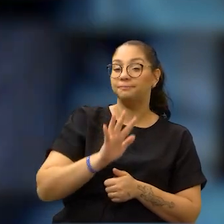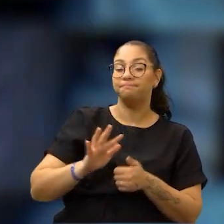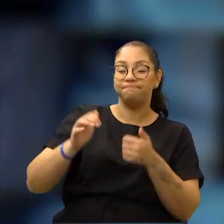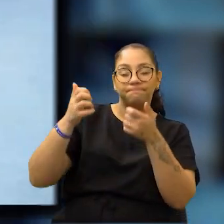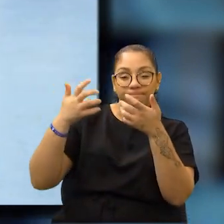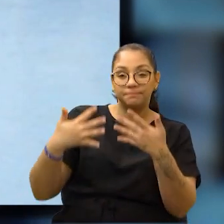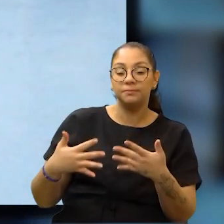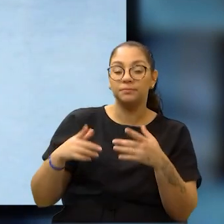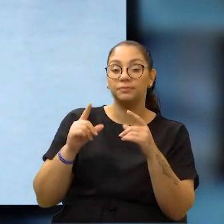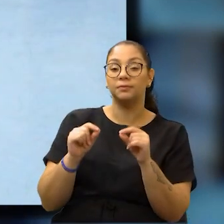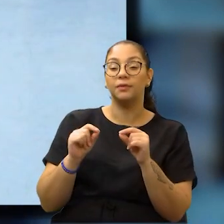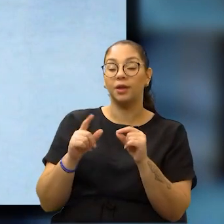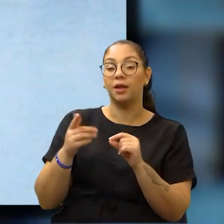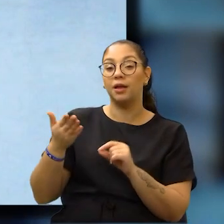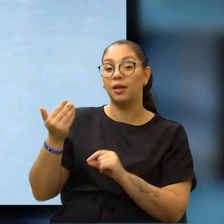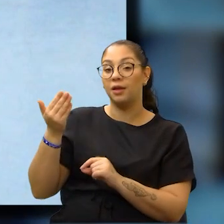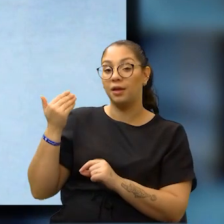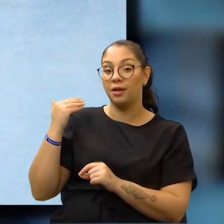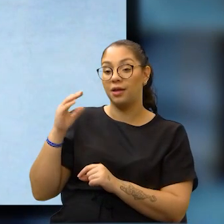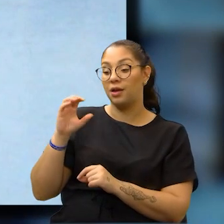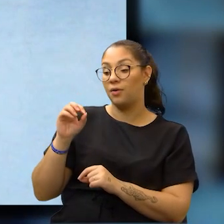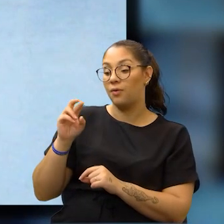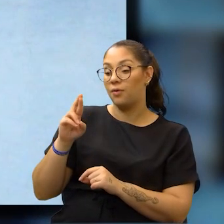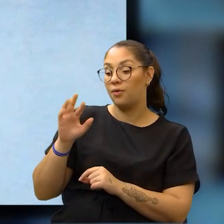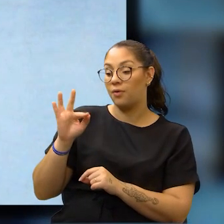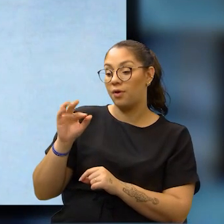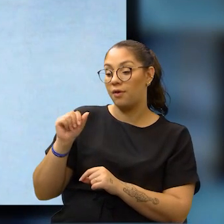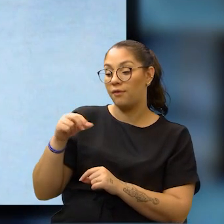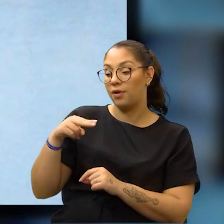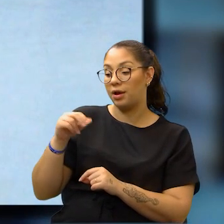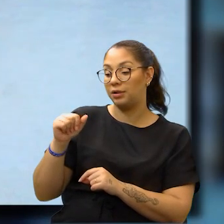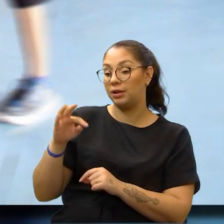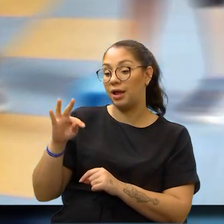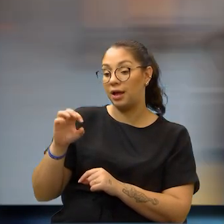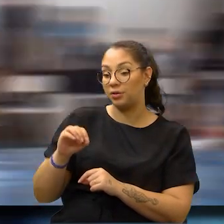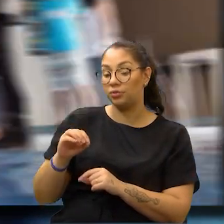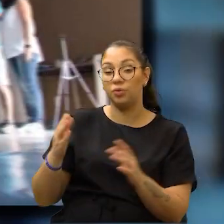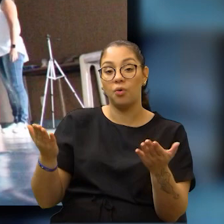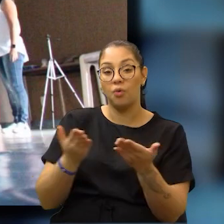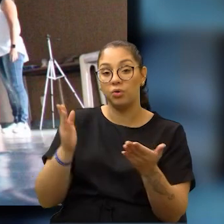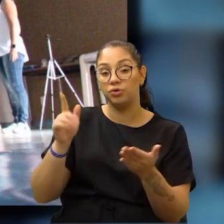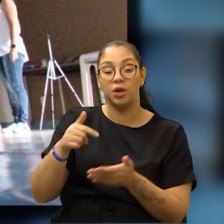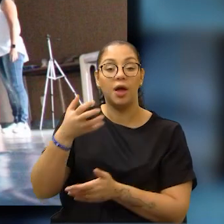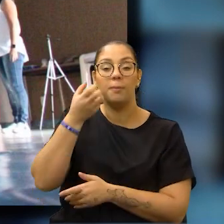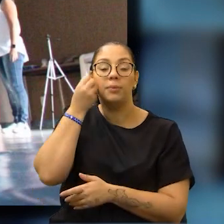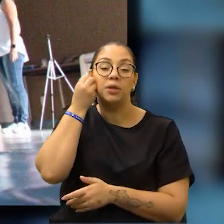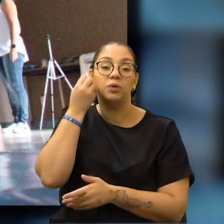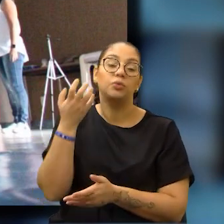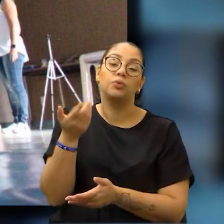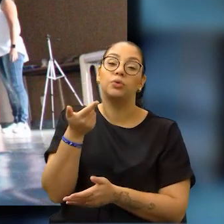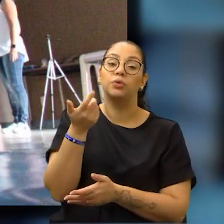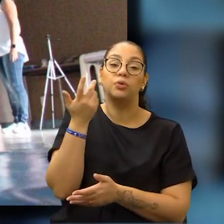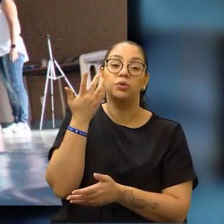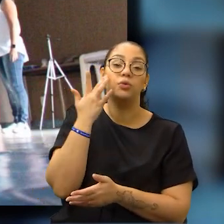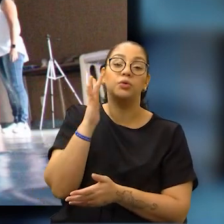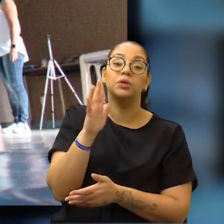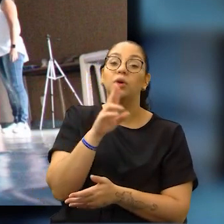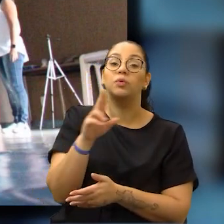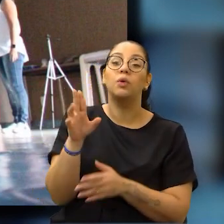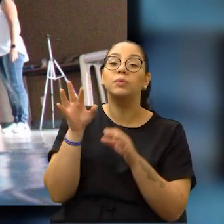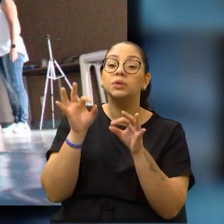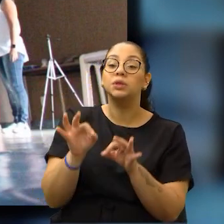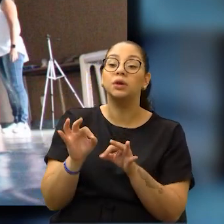bem a grosso modo, que se falava antigamente, que eram os orfanatos. Era isso, essas crianças que estavam aí, hoje chama abrigo, não sei